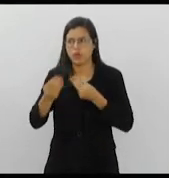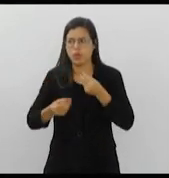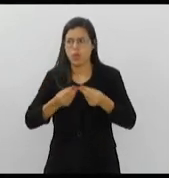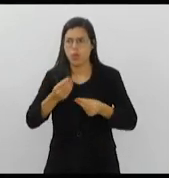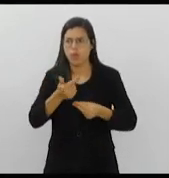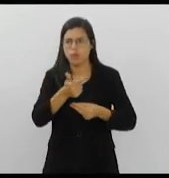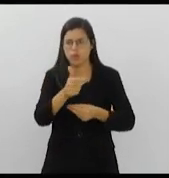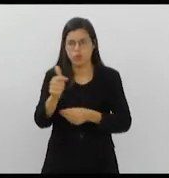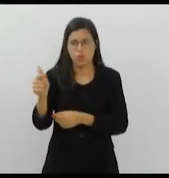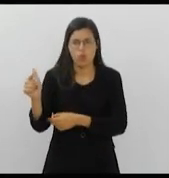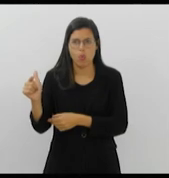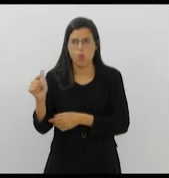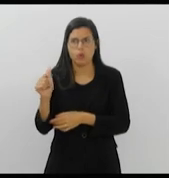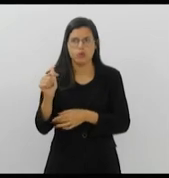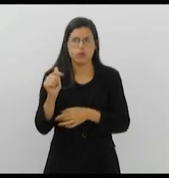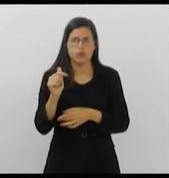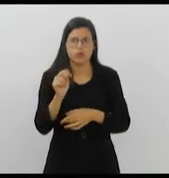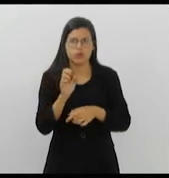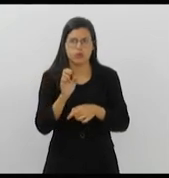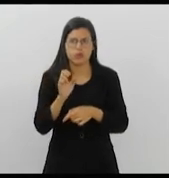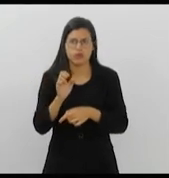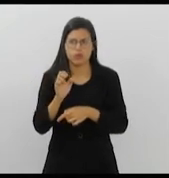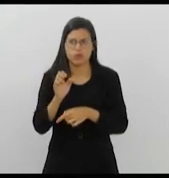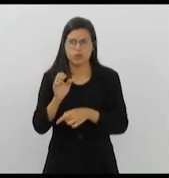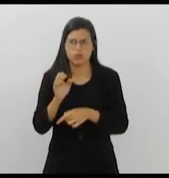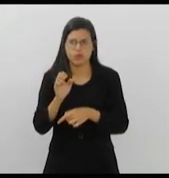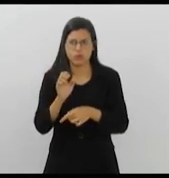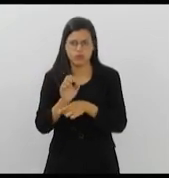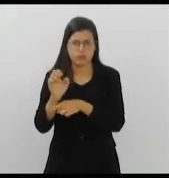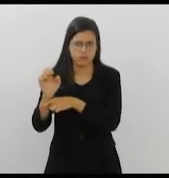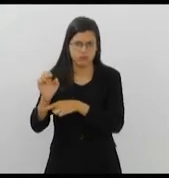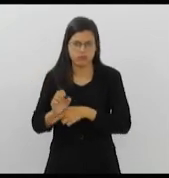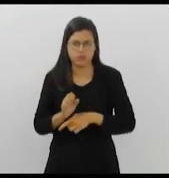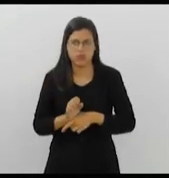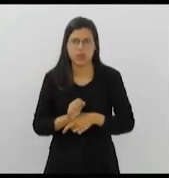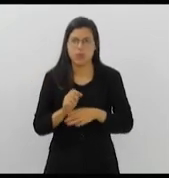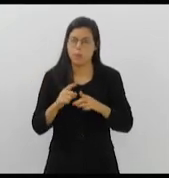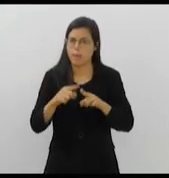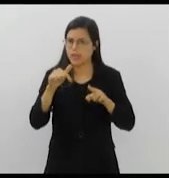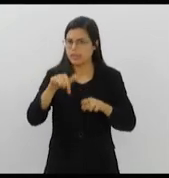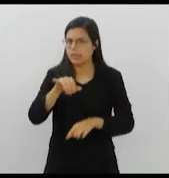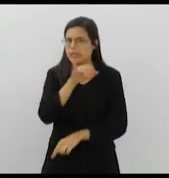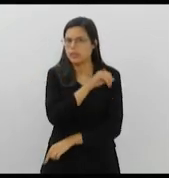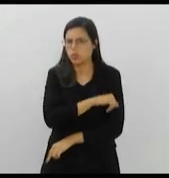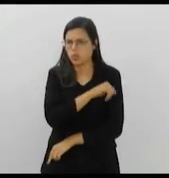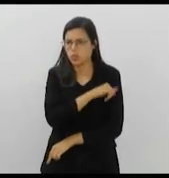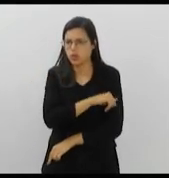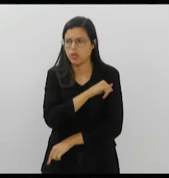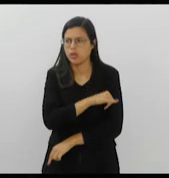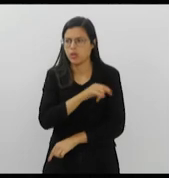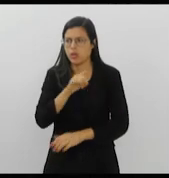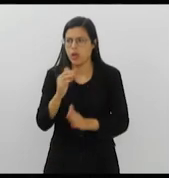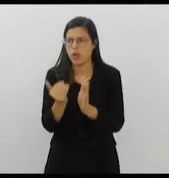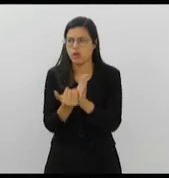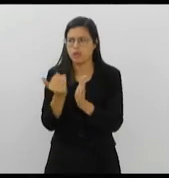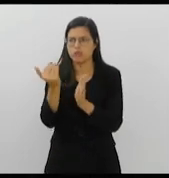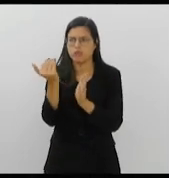qual será esse número, mas garanto que aqui no estado do Rio de Janeiro é um recorde